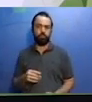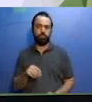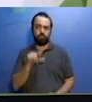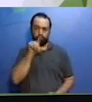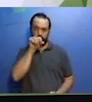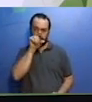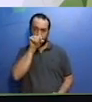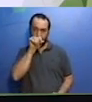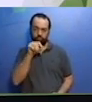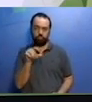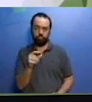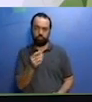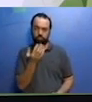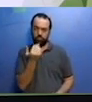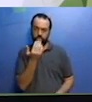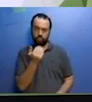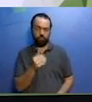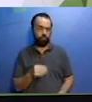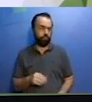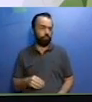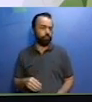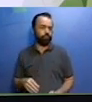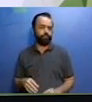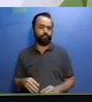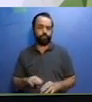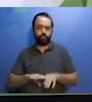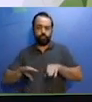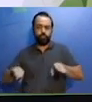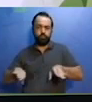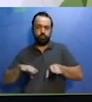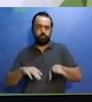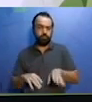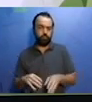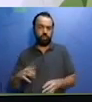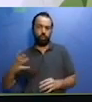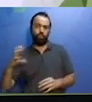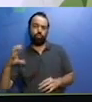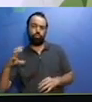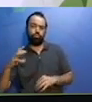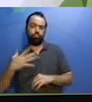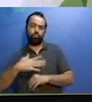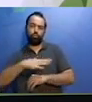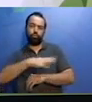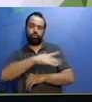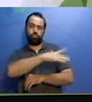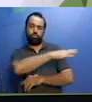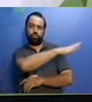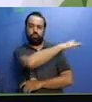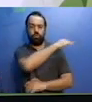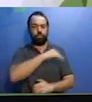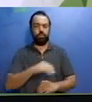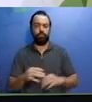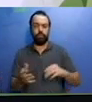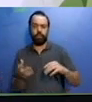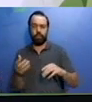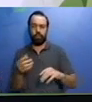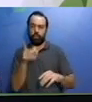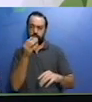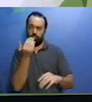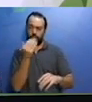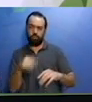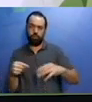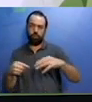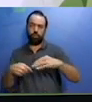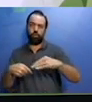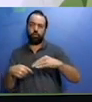o alpiste da palha, da casca do alpiste. Então o vento, né, ele leva a casca, que é menos densa, e o alpiste fica